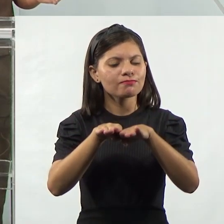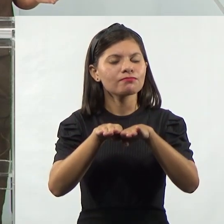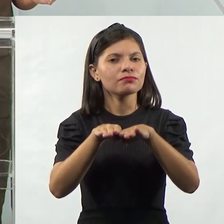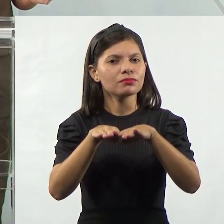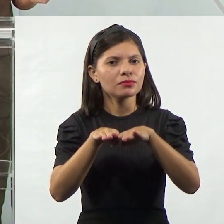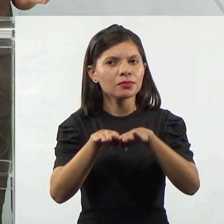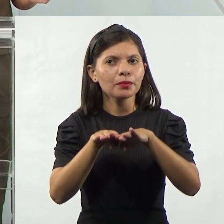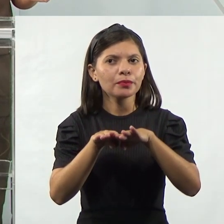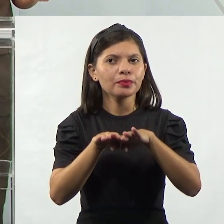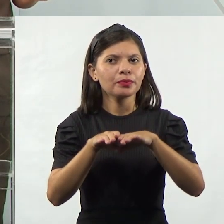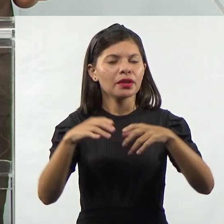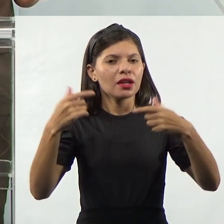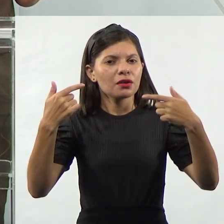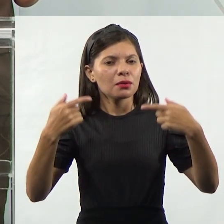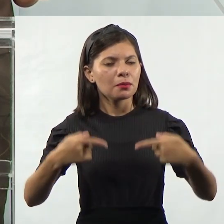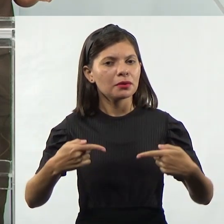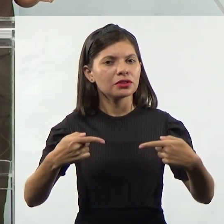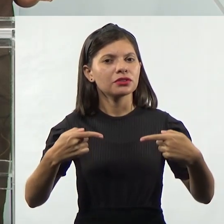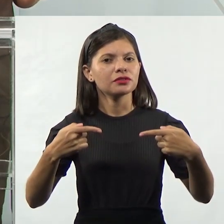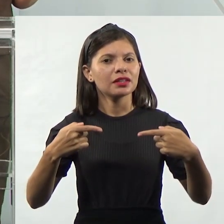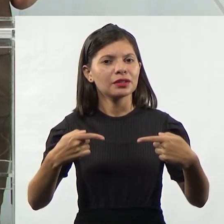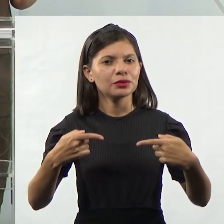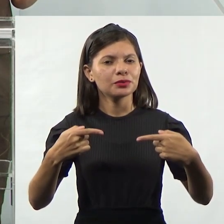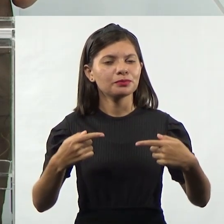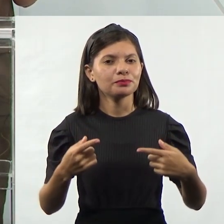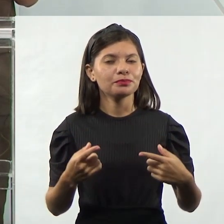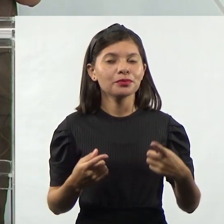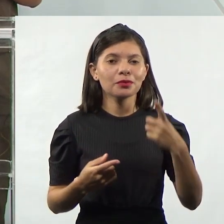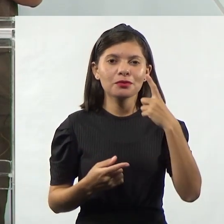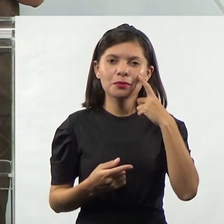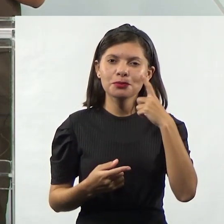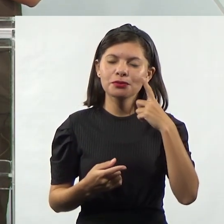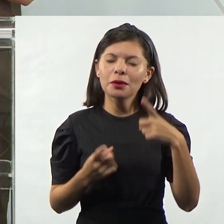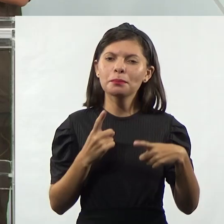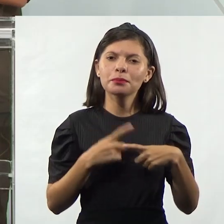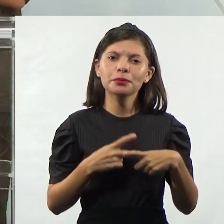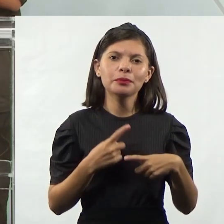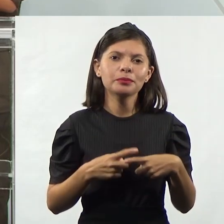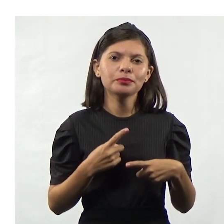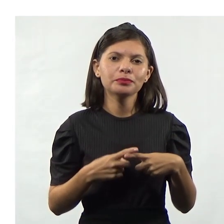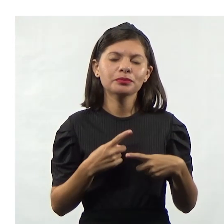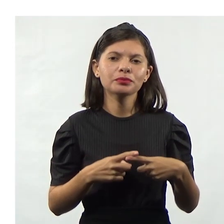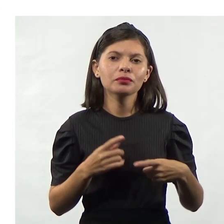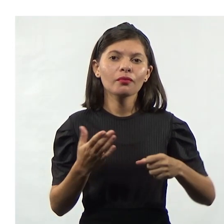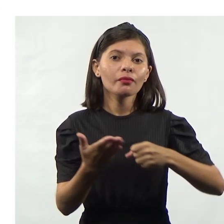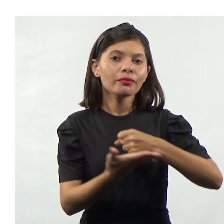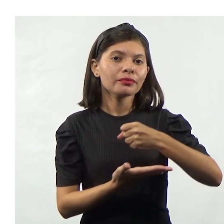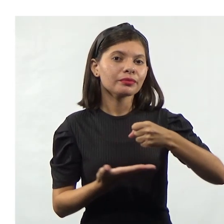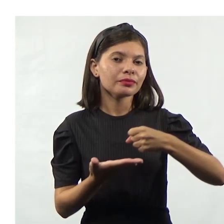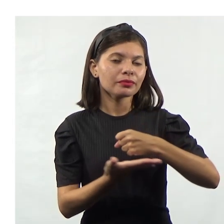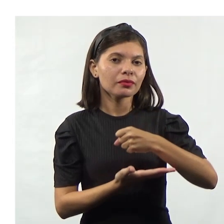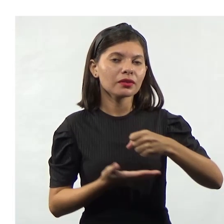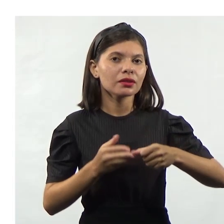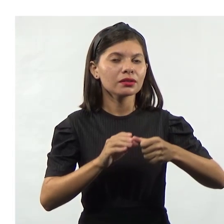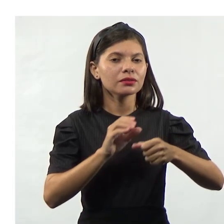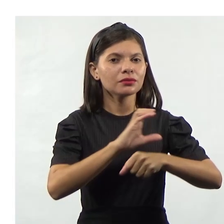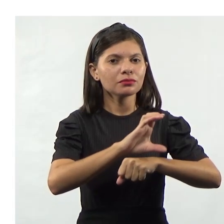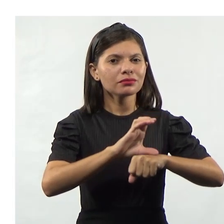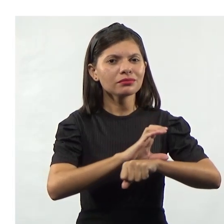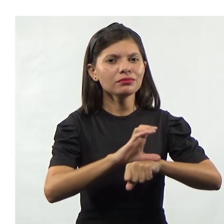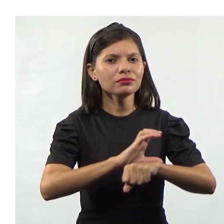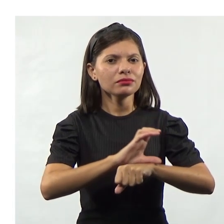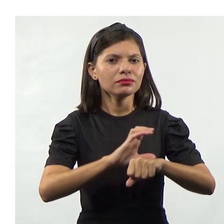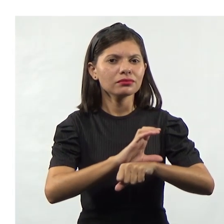igualdade entre os concorrentes, a competitividade. Então, vamos ver por que isso. Fundamento